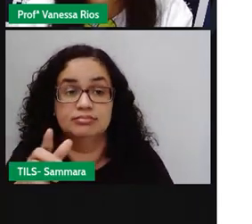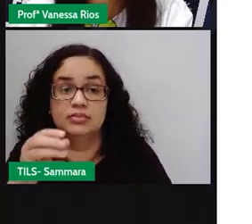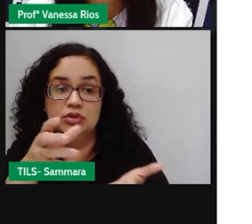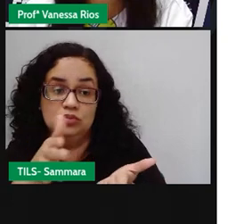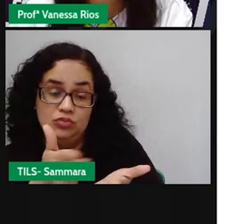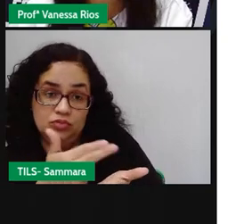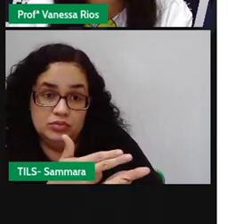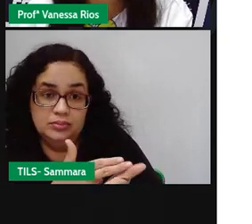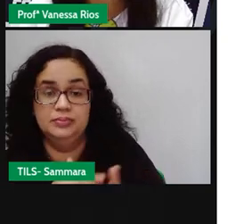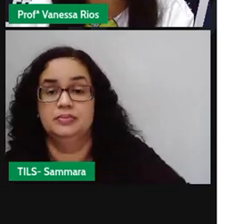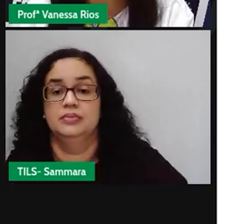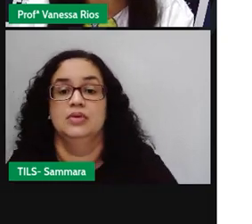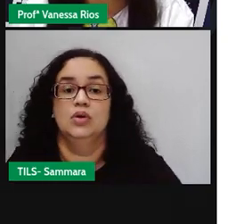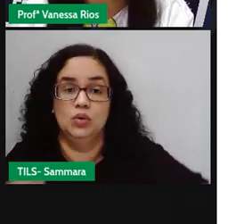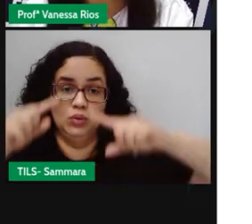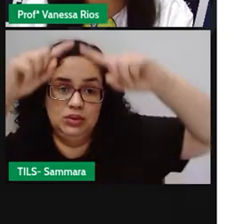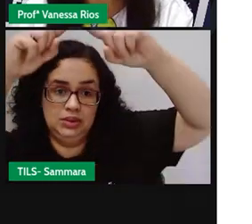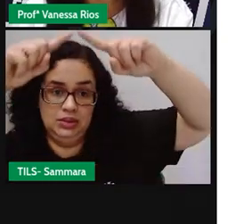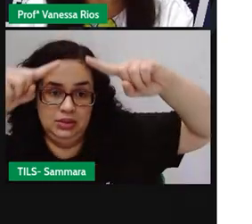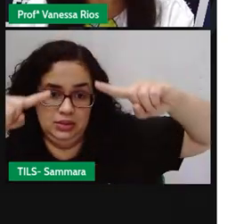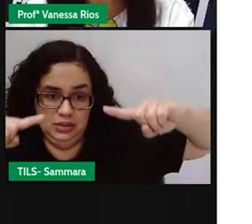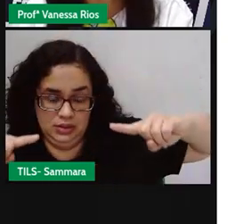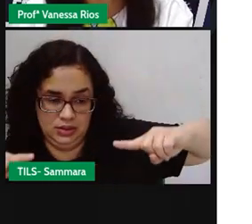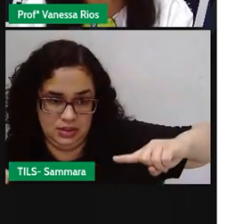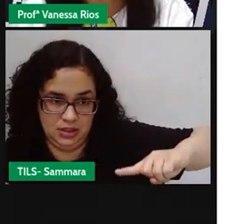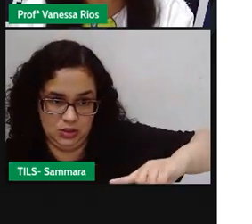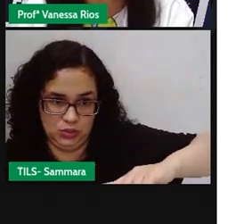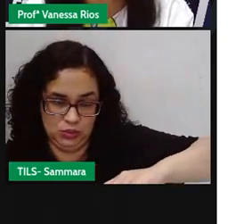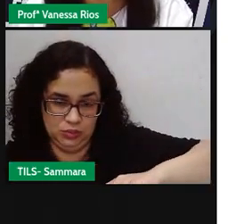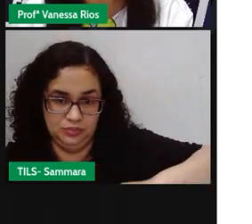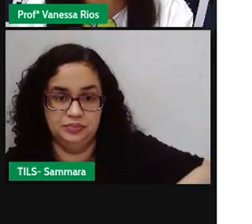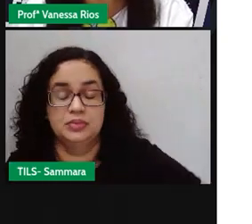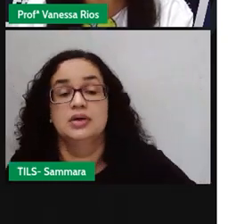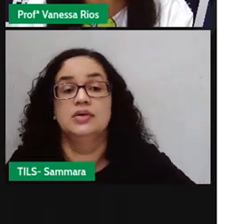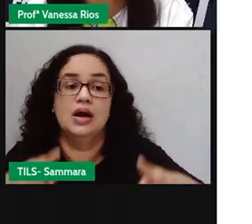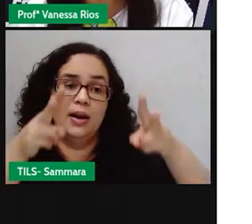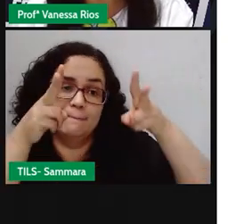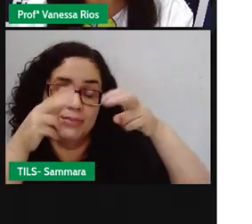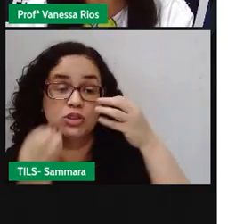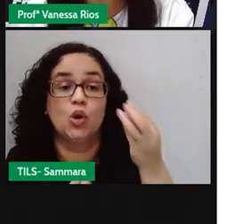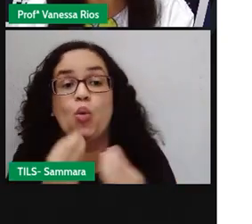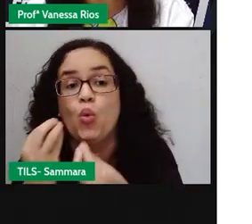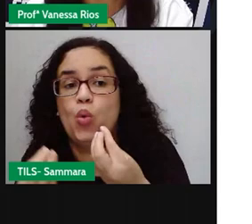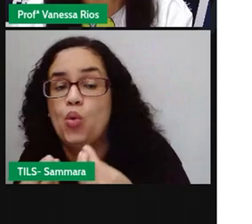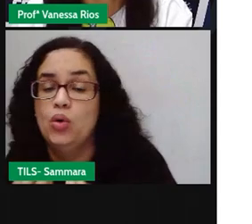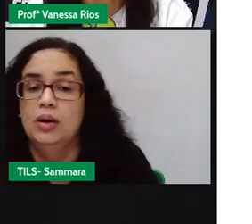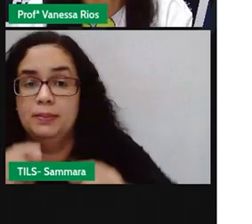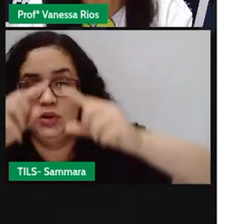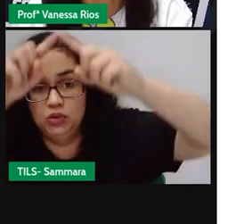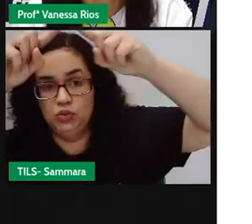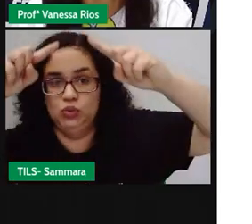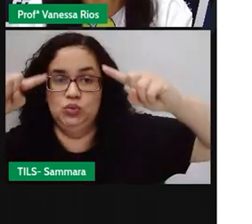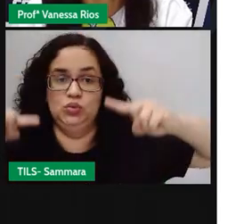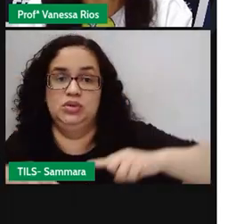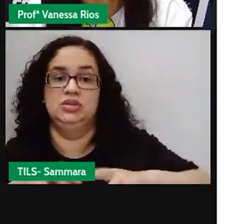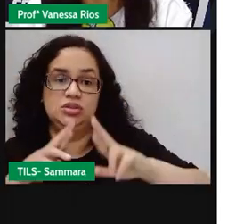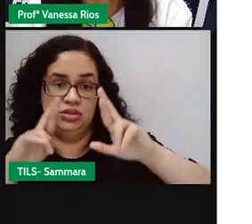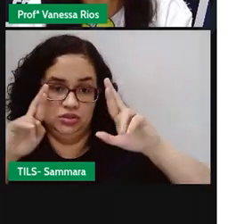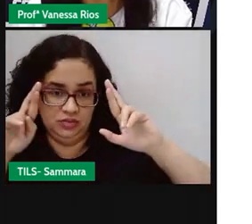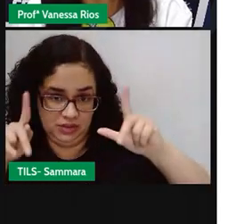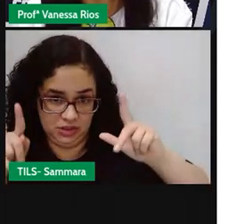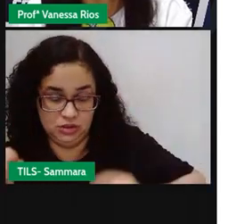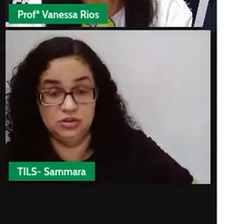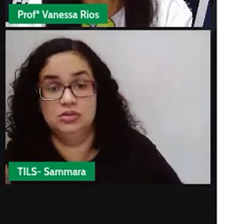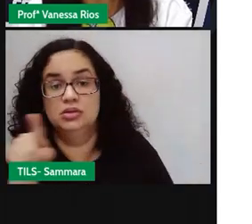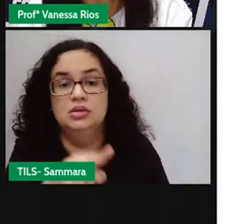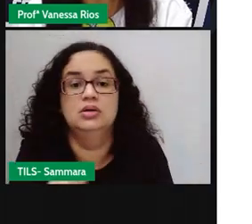geométrica plana, que é o triângulo. E a gente observa como o triângulo ele pode aparecer de formas diferentes,